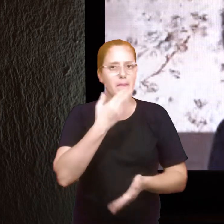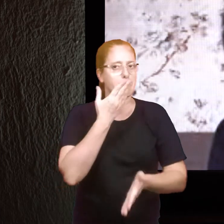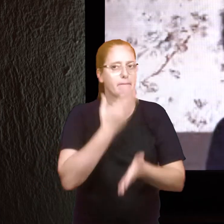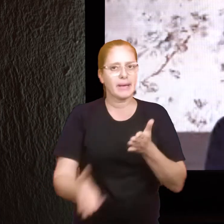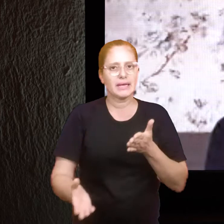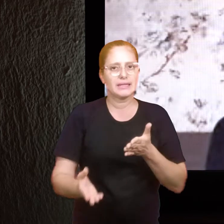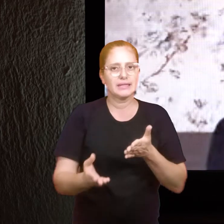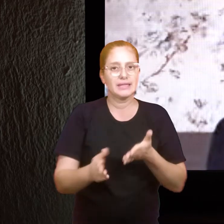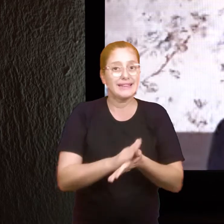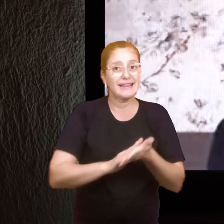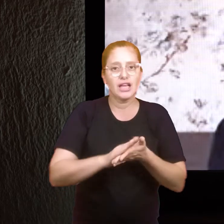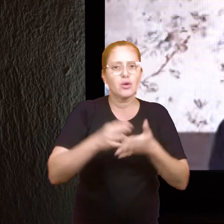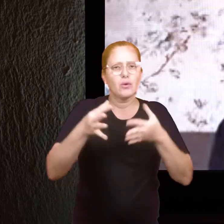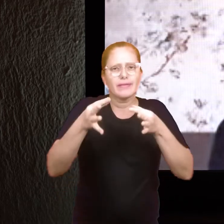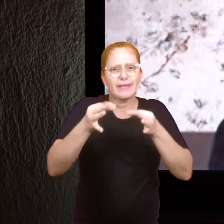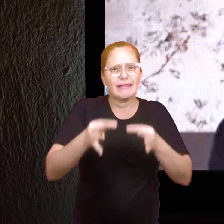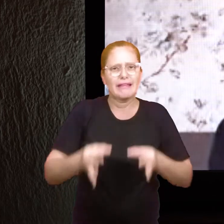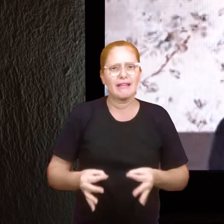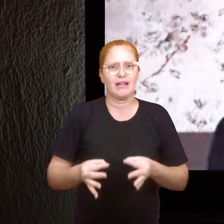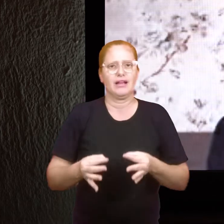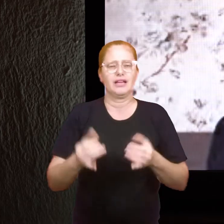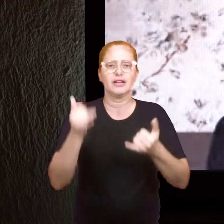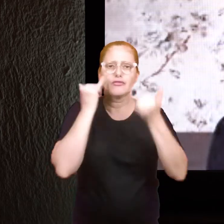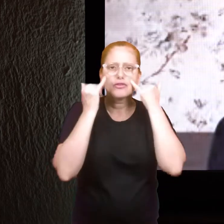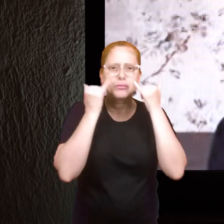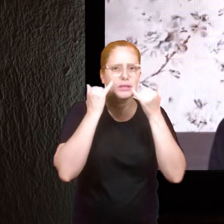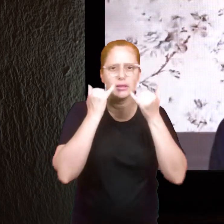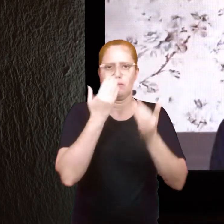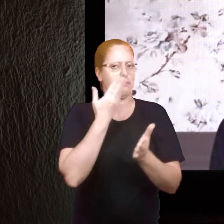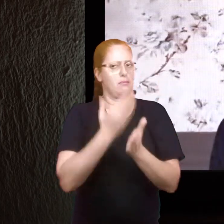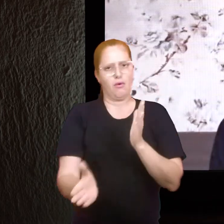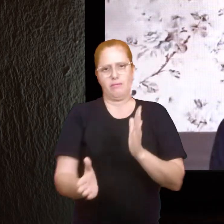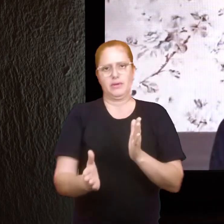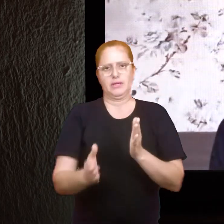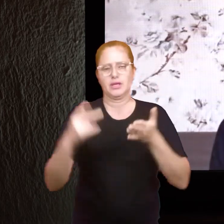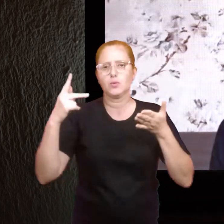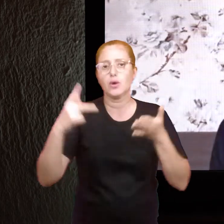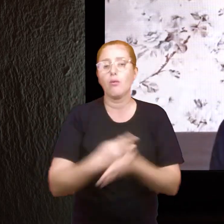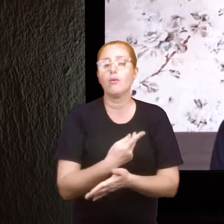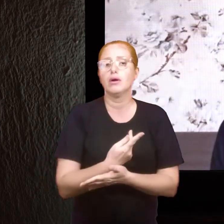detalhe, nenhuma informação do que aconteceu